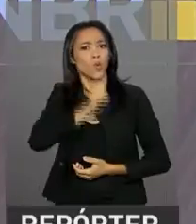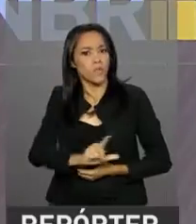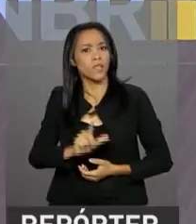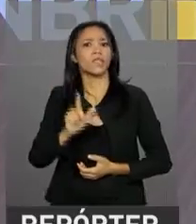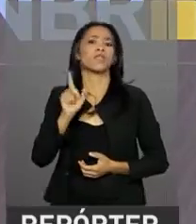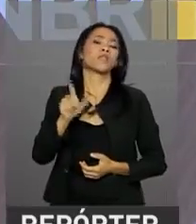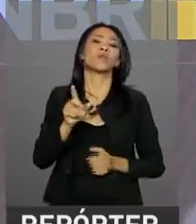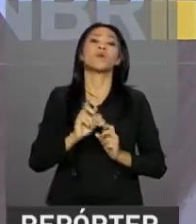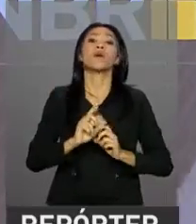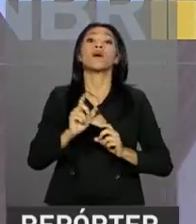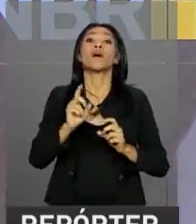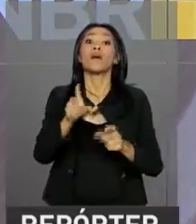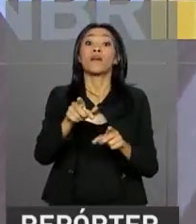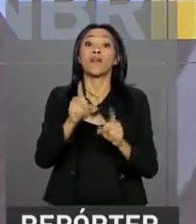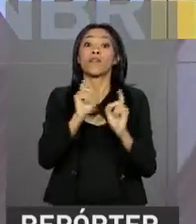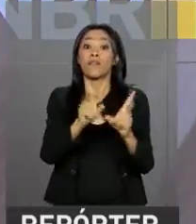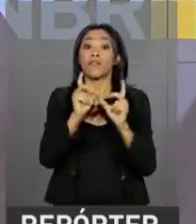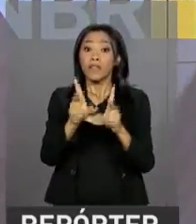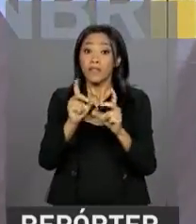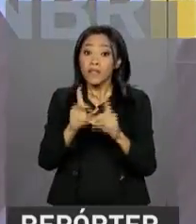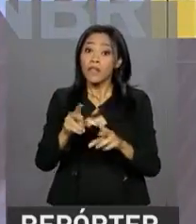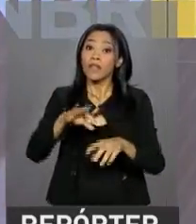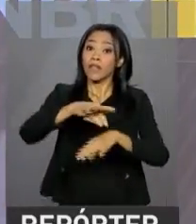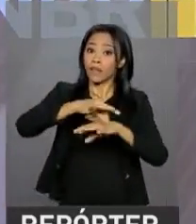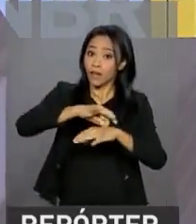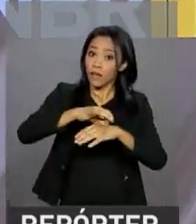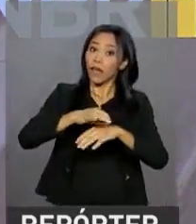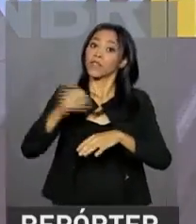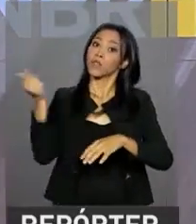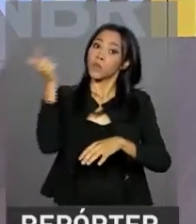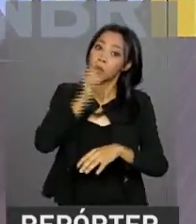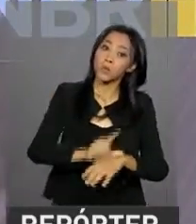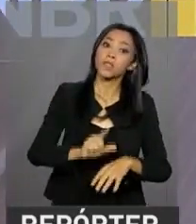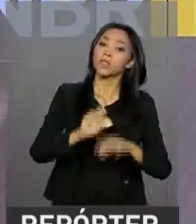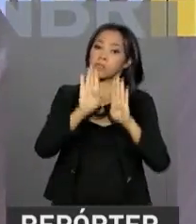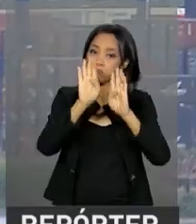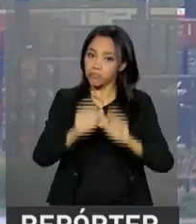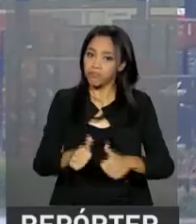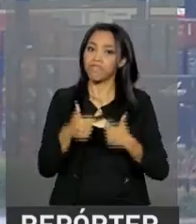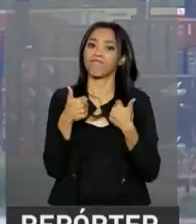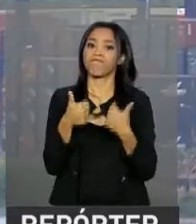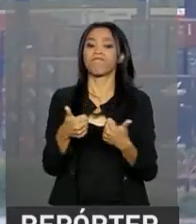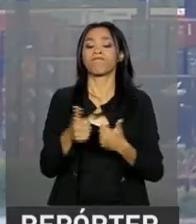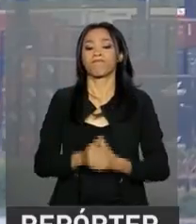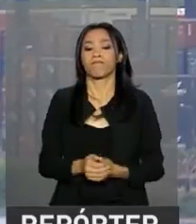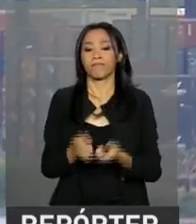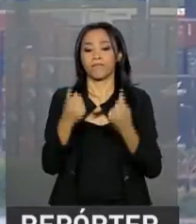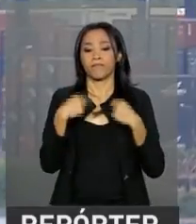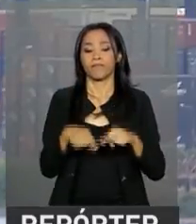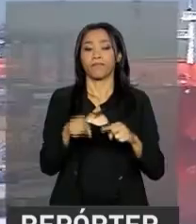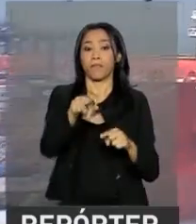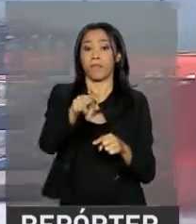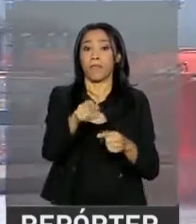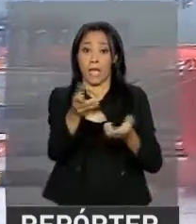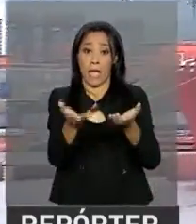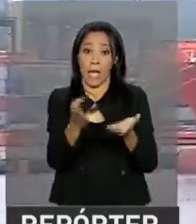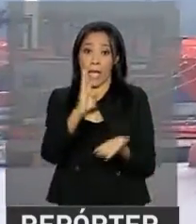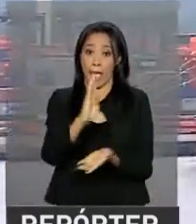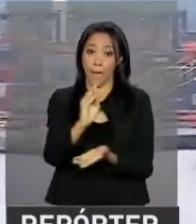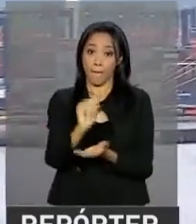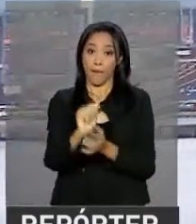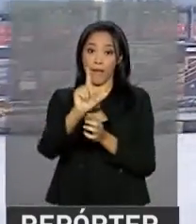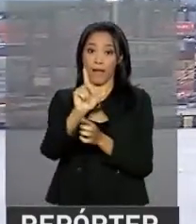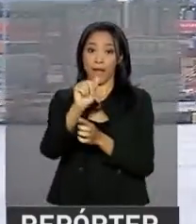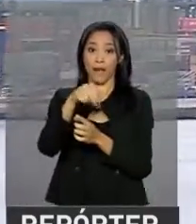de carne que também apresentaram resultado positivo o saldo da balança comercial no mês de março